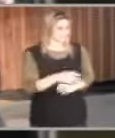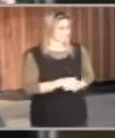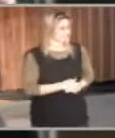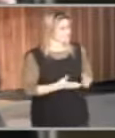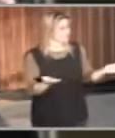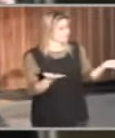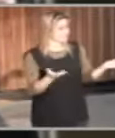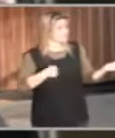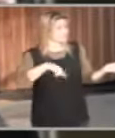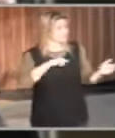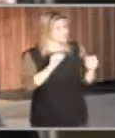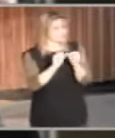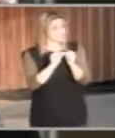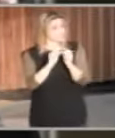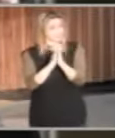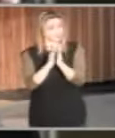hoje